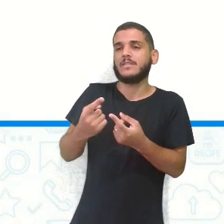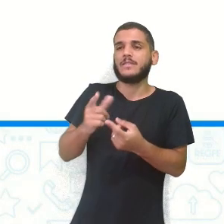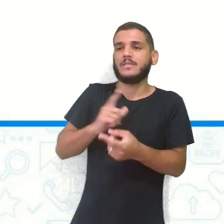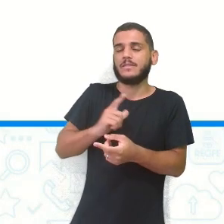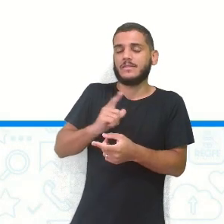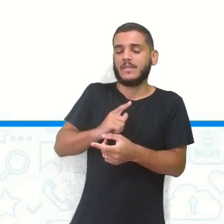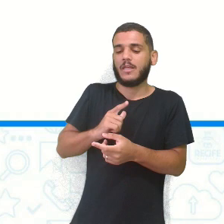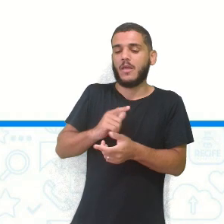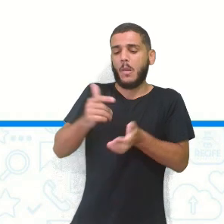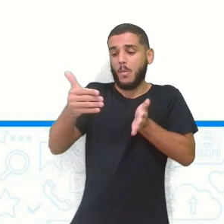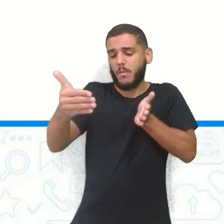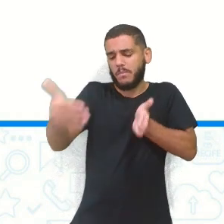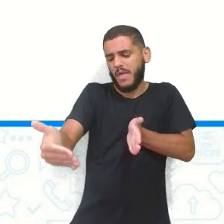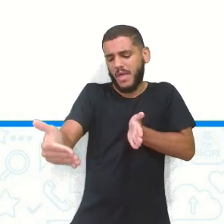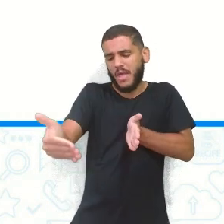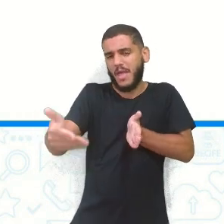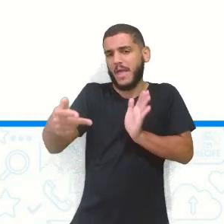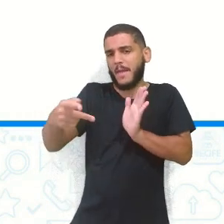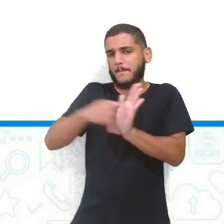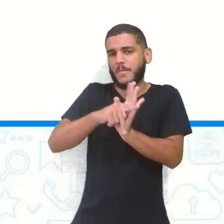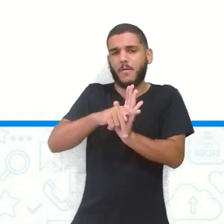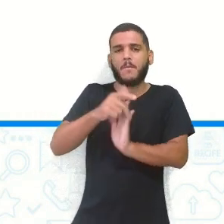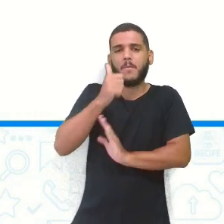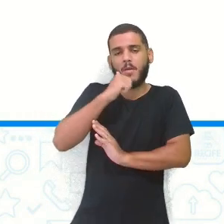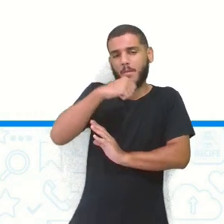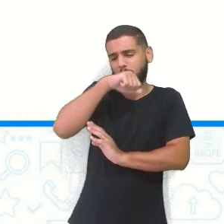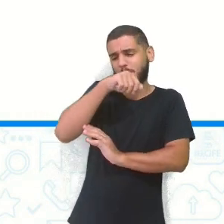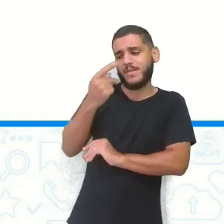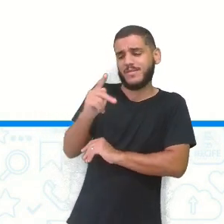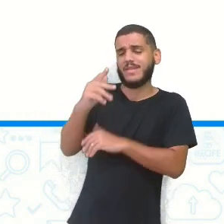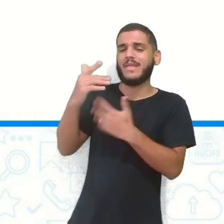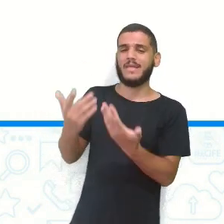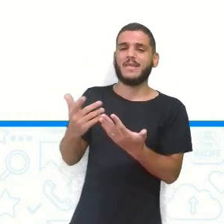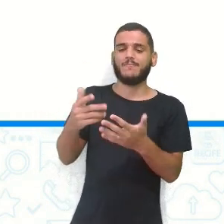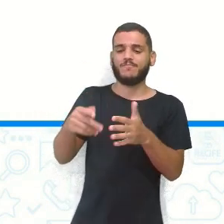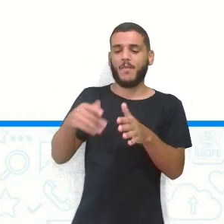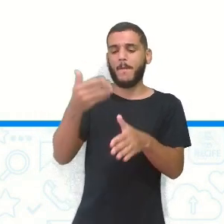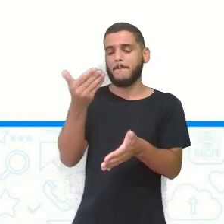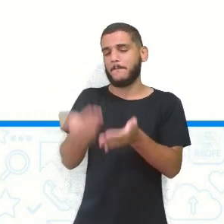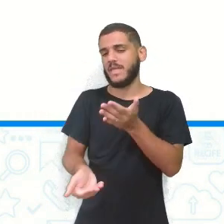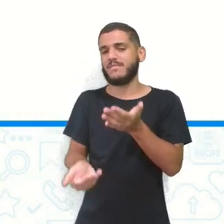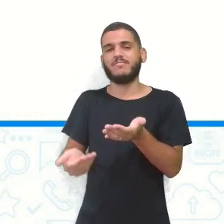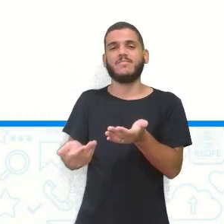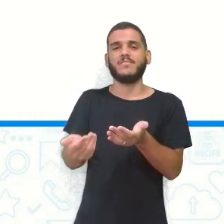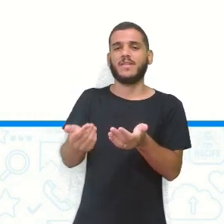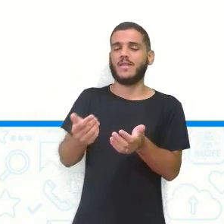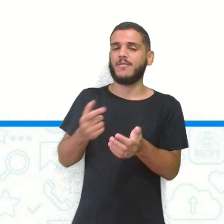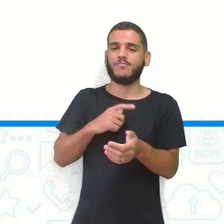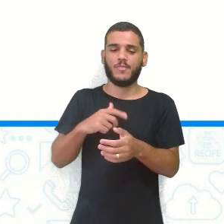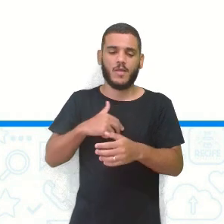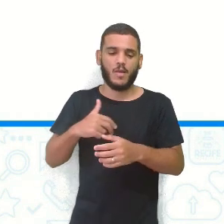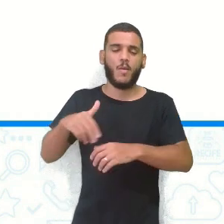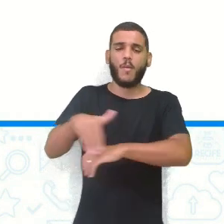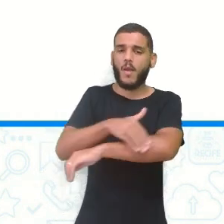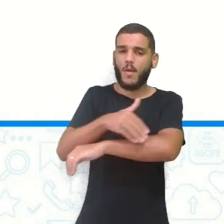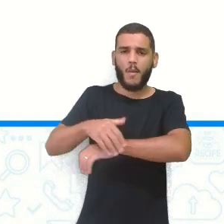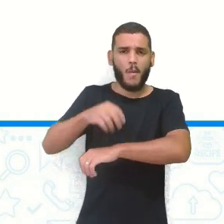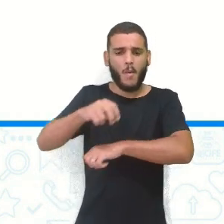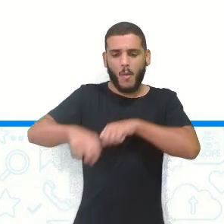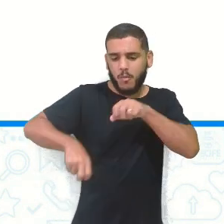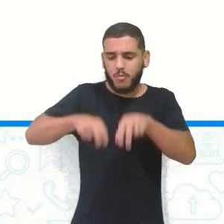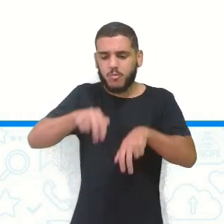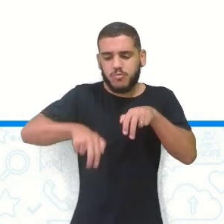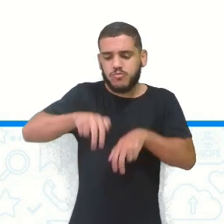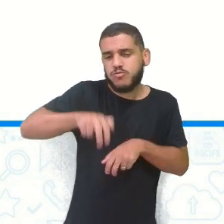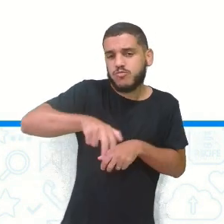muito grandes, pois pertenciam à sua mãe, saíram dos seus pés enquanto ela atravessava a rua correndo, para não